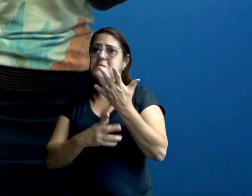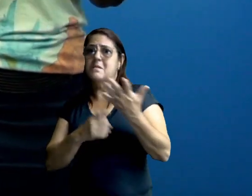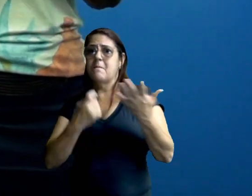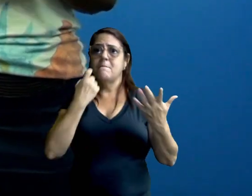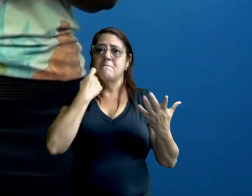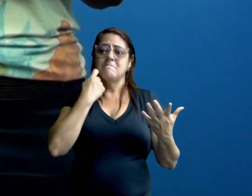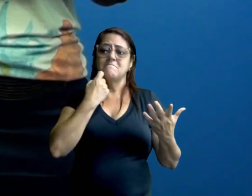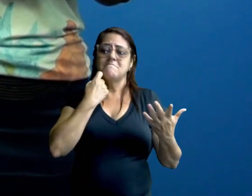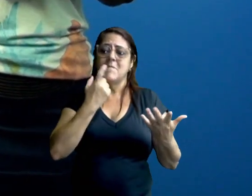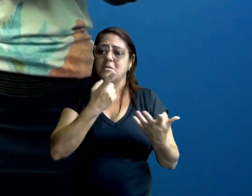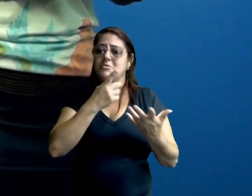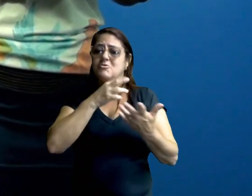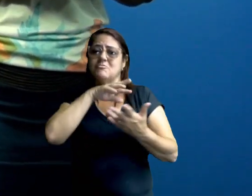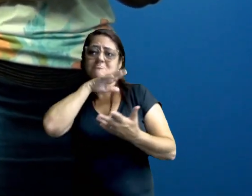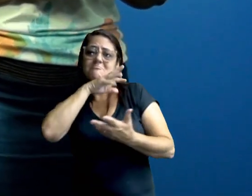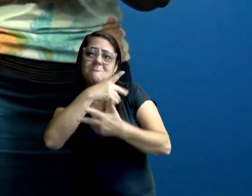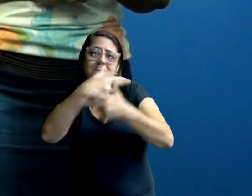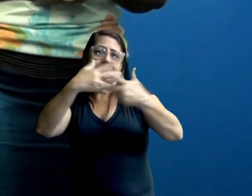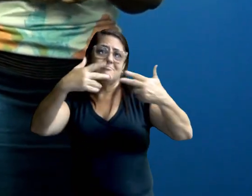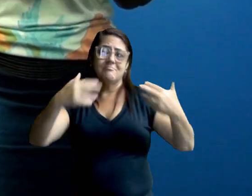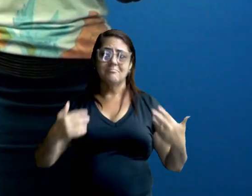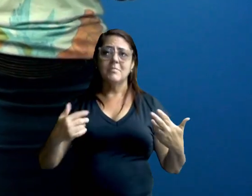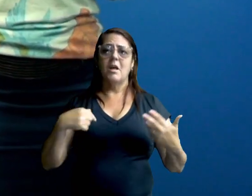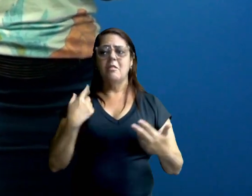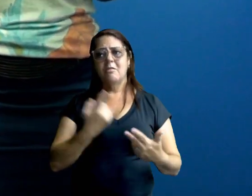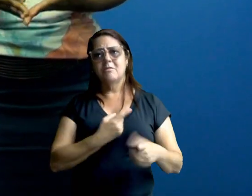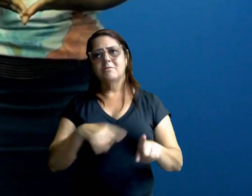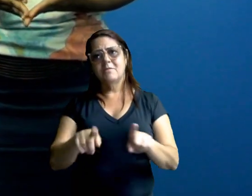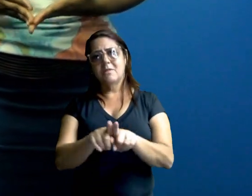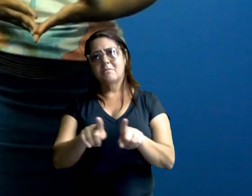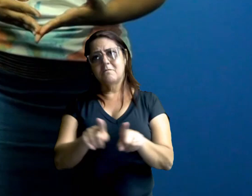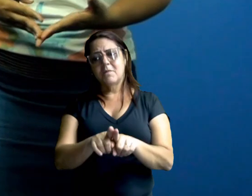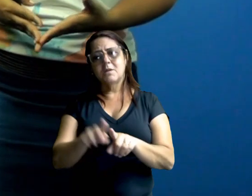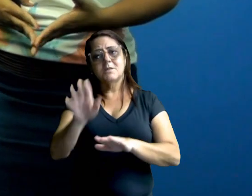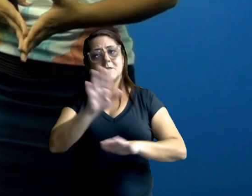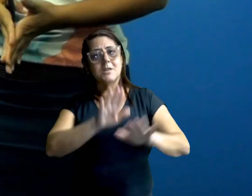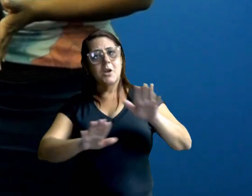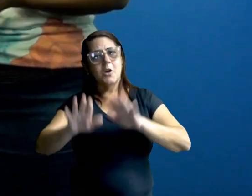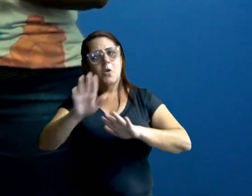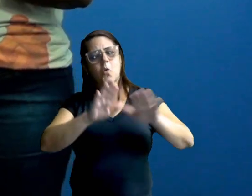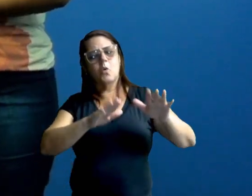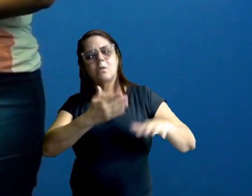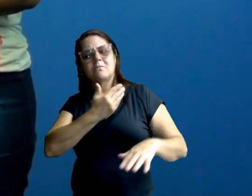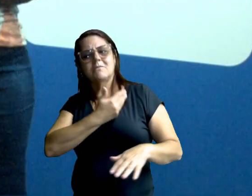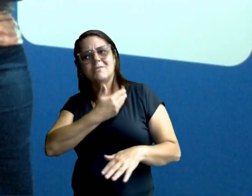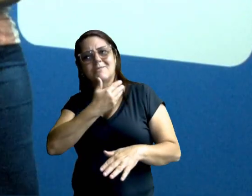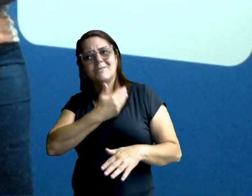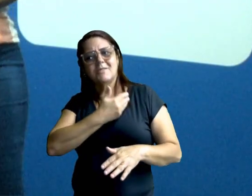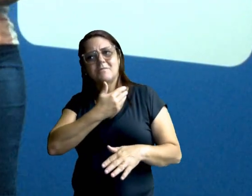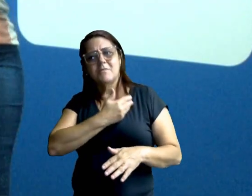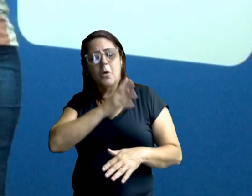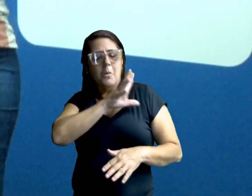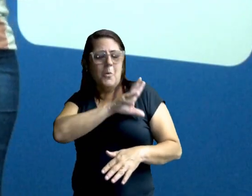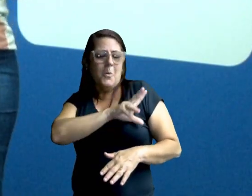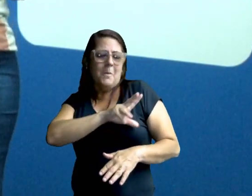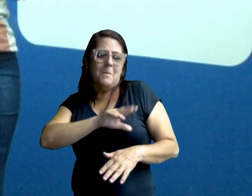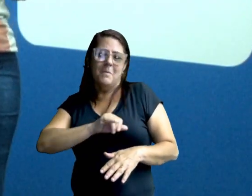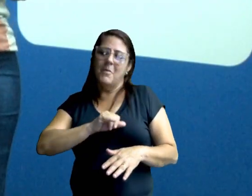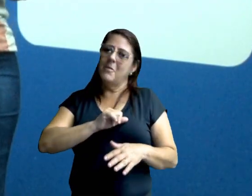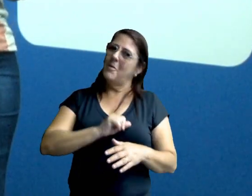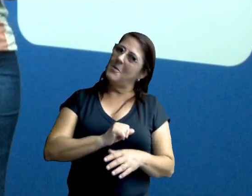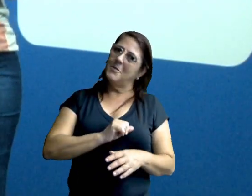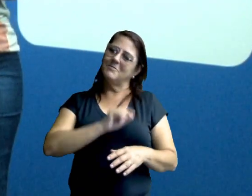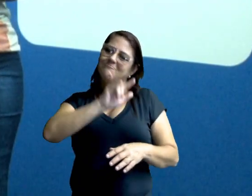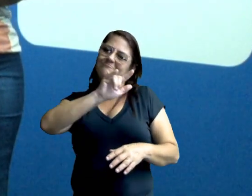nossa morte, de nós seres humanos, tá bom? Então se cuida, tá bom, meu querido, minha querida, meu amor?